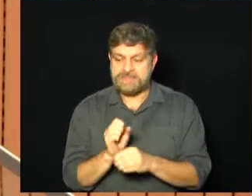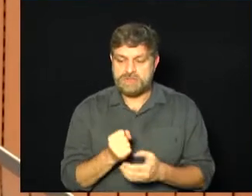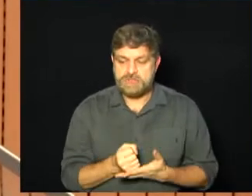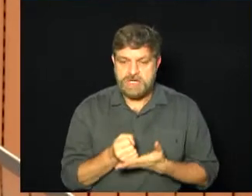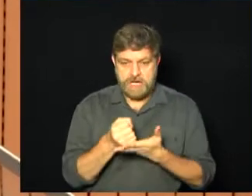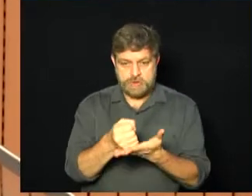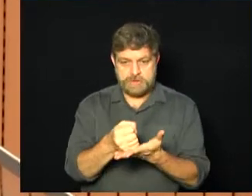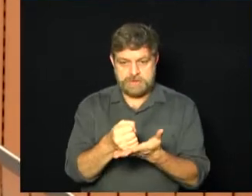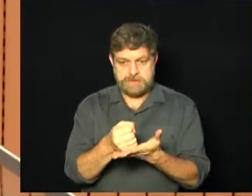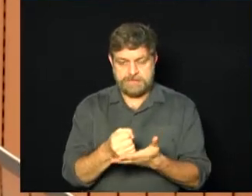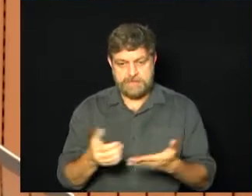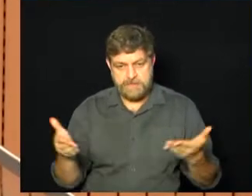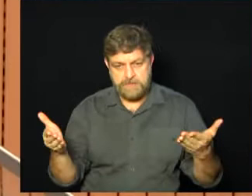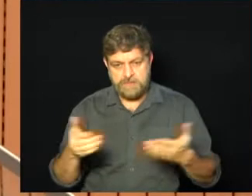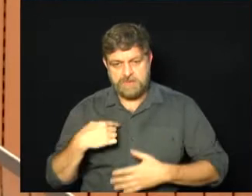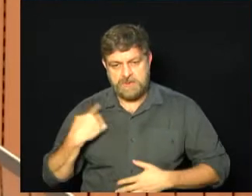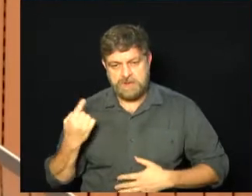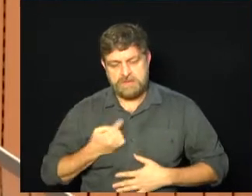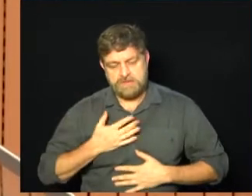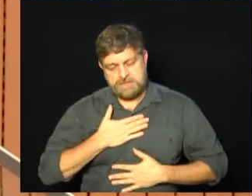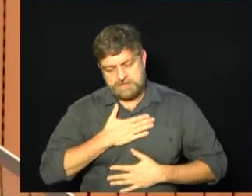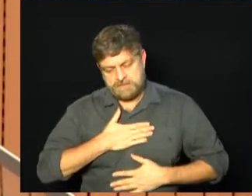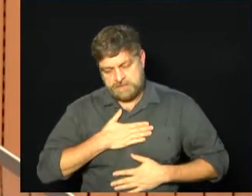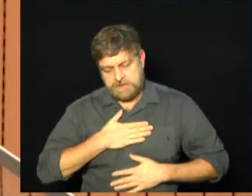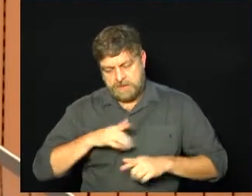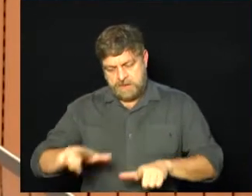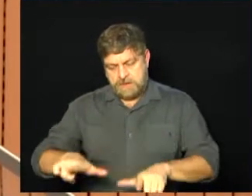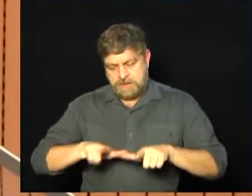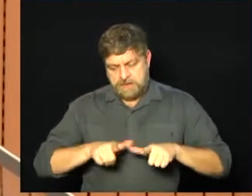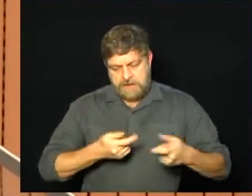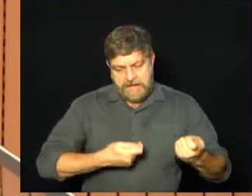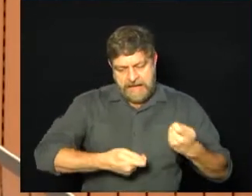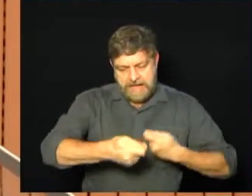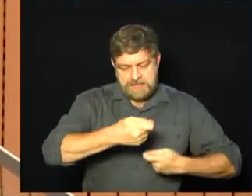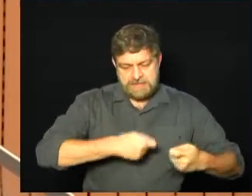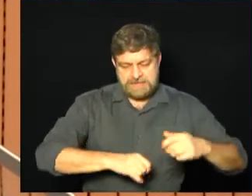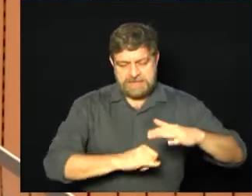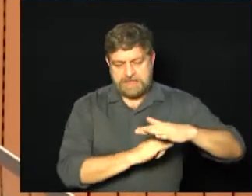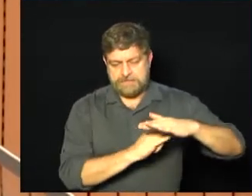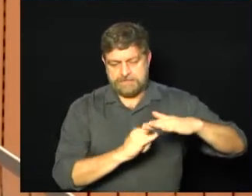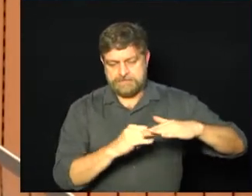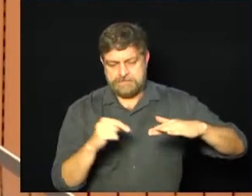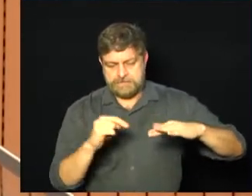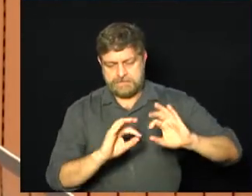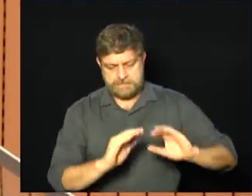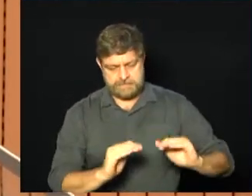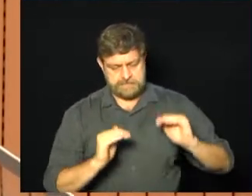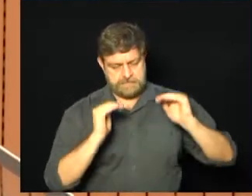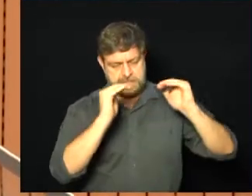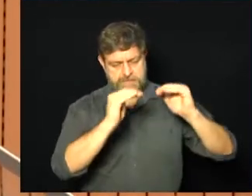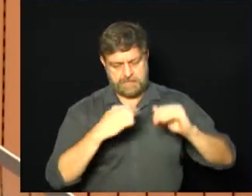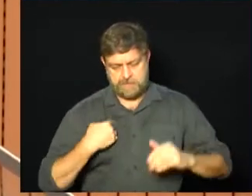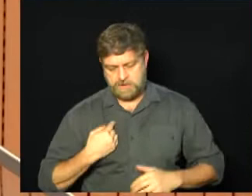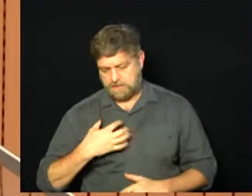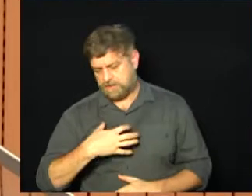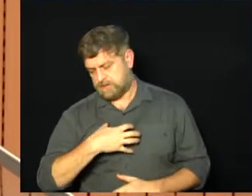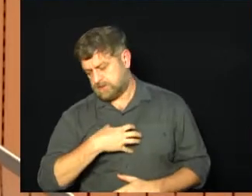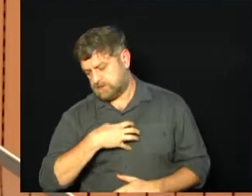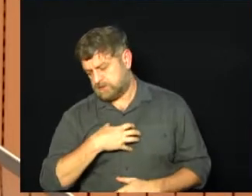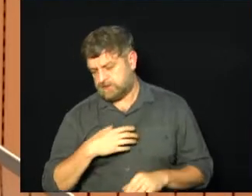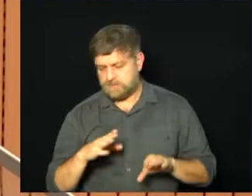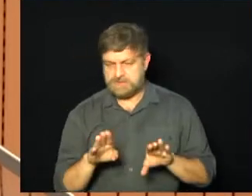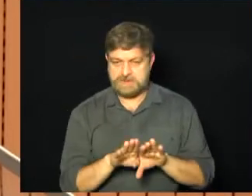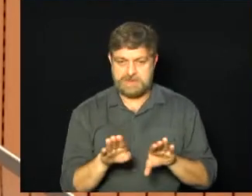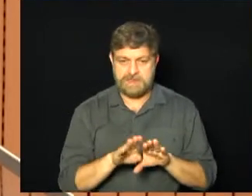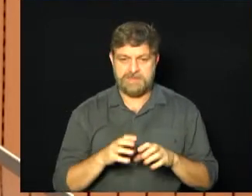Investidos hoje do munus de administradores dessa vetusta entidade, sentimos também nós as